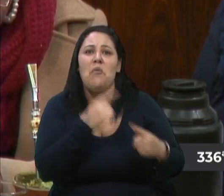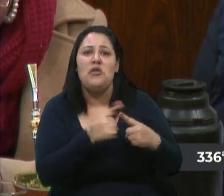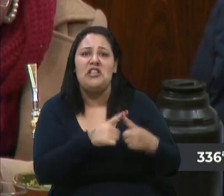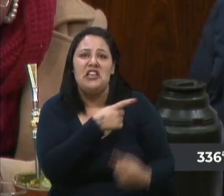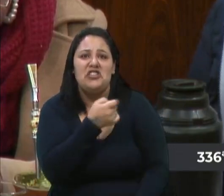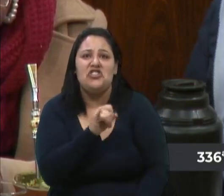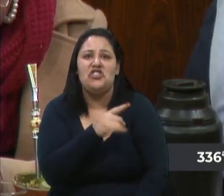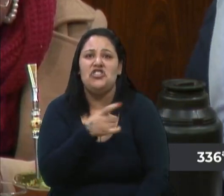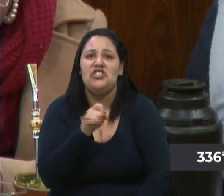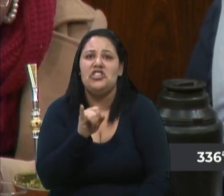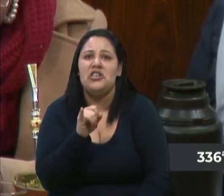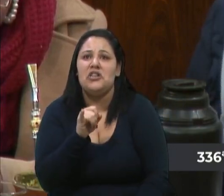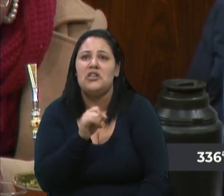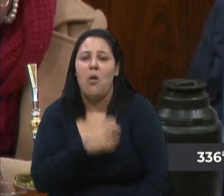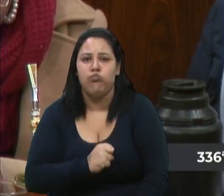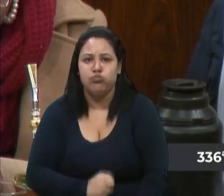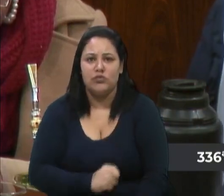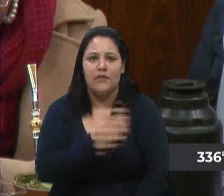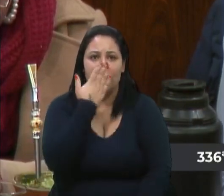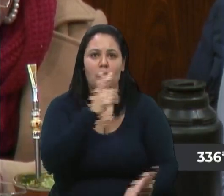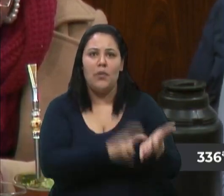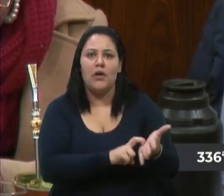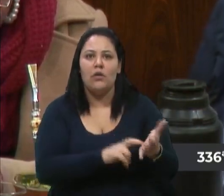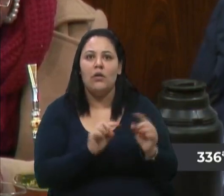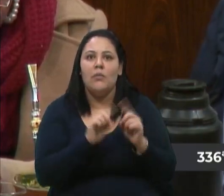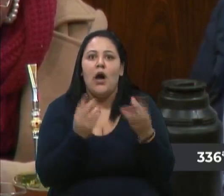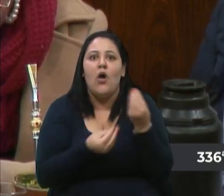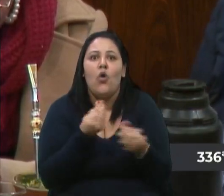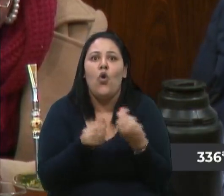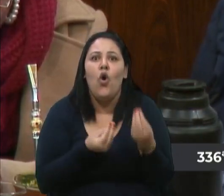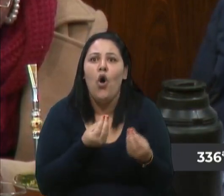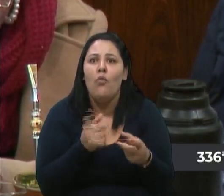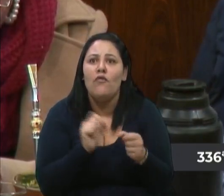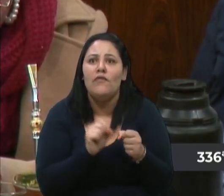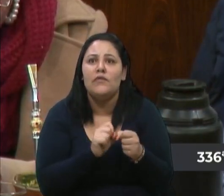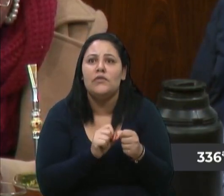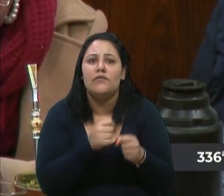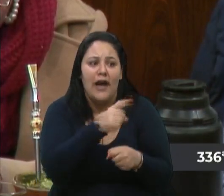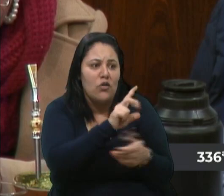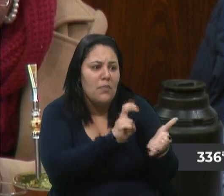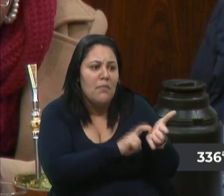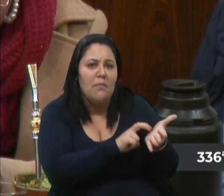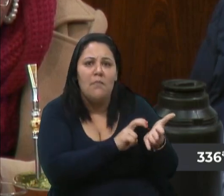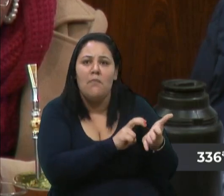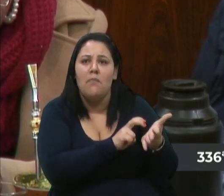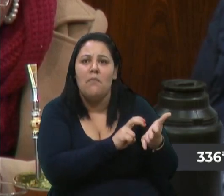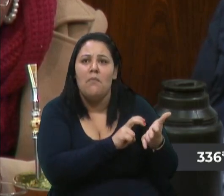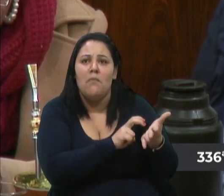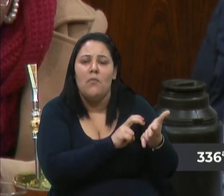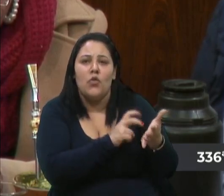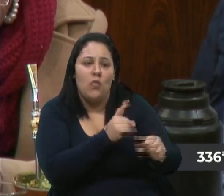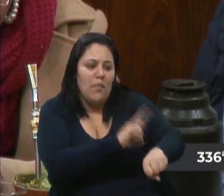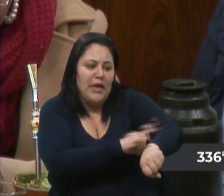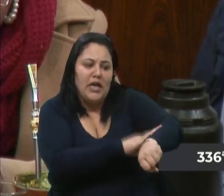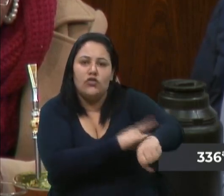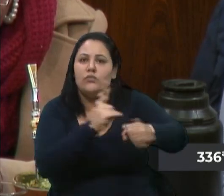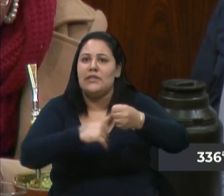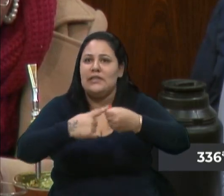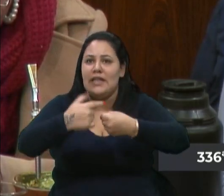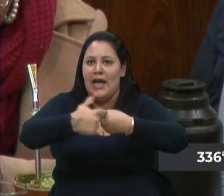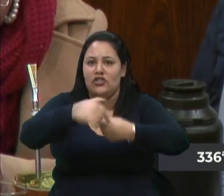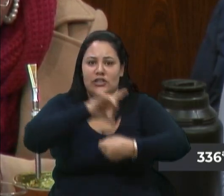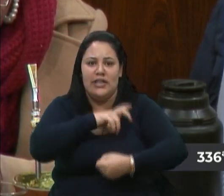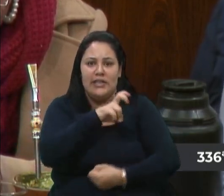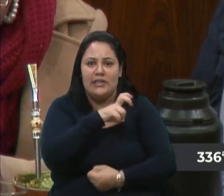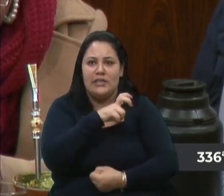frente do banco e tal. Pois é, gente, mas se não tem um lugar para as pessoas fazerem necessidade fisiológica, numa cidade que tem 550